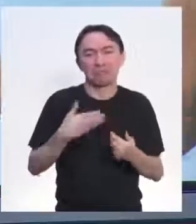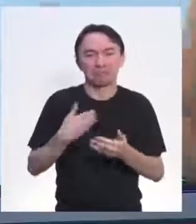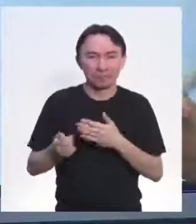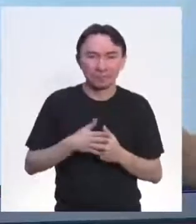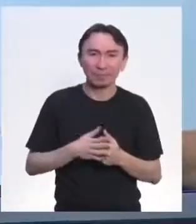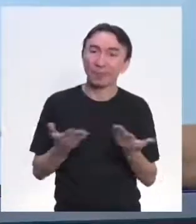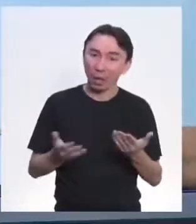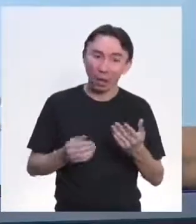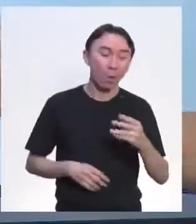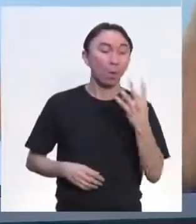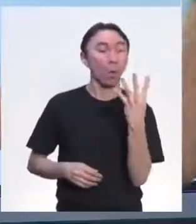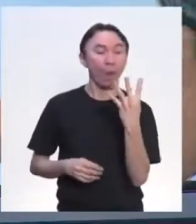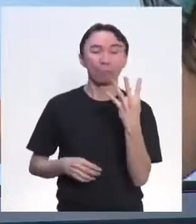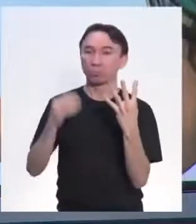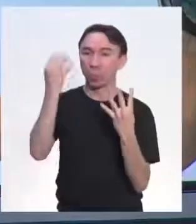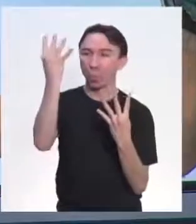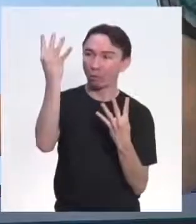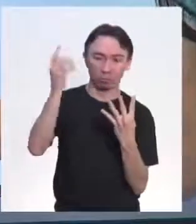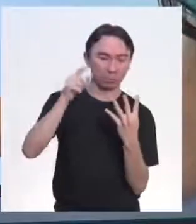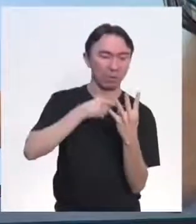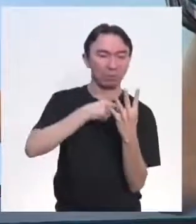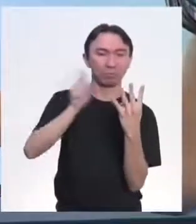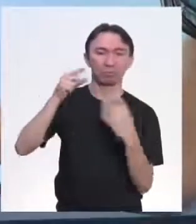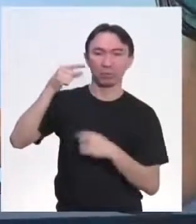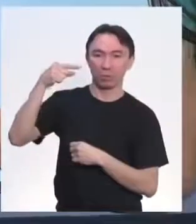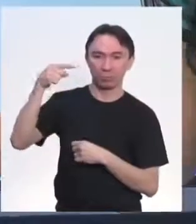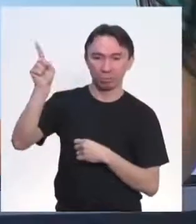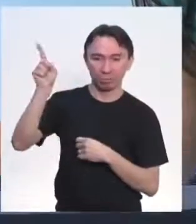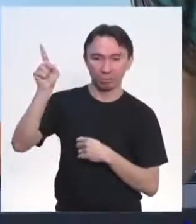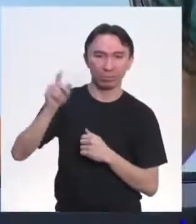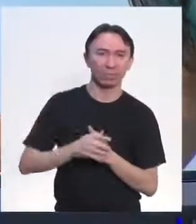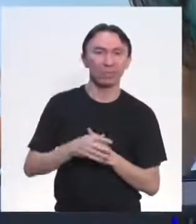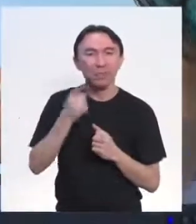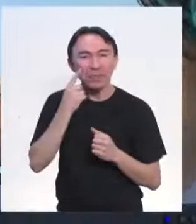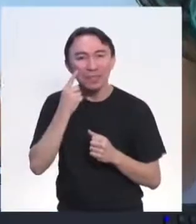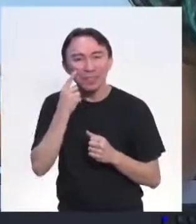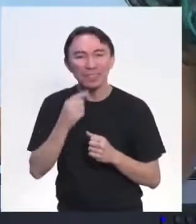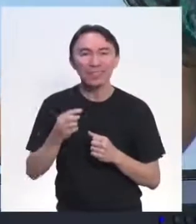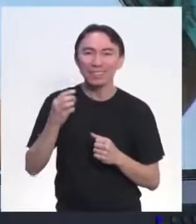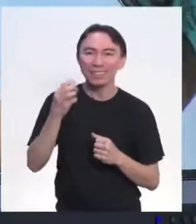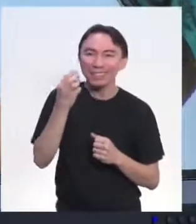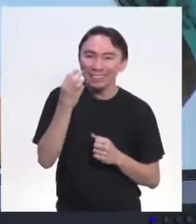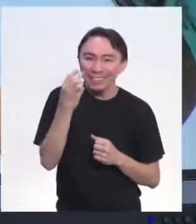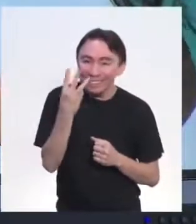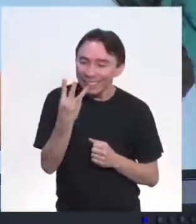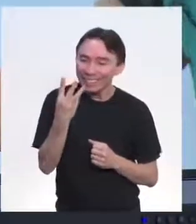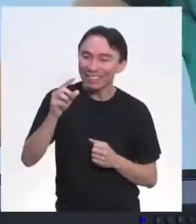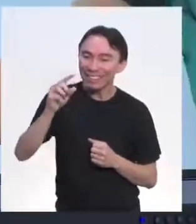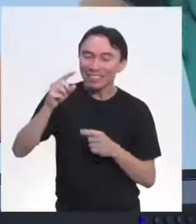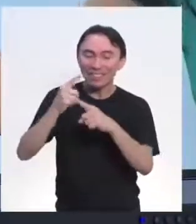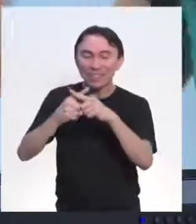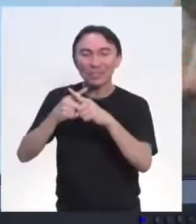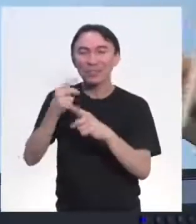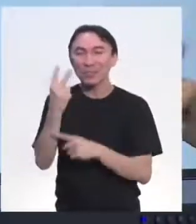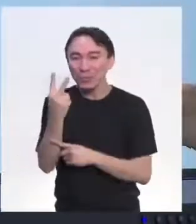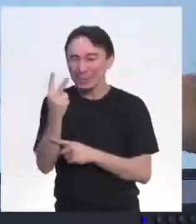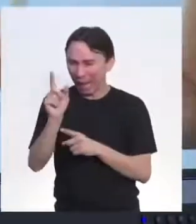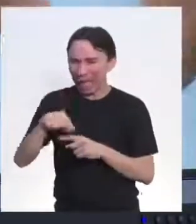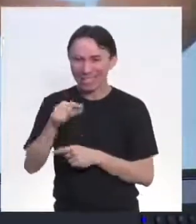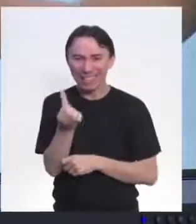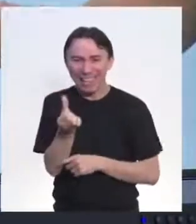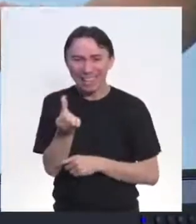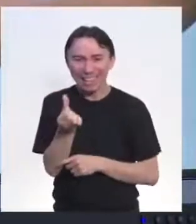simplifico o 4 com o 4. E olha aqui, gente, 3 vezes 2 não é 6? Então, eu vou cortar esse 6 com